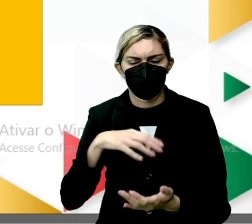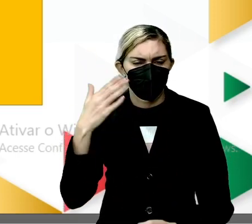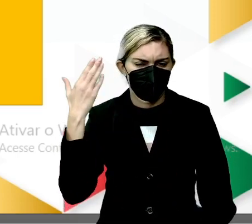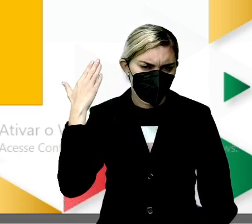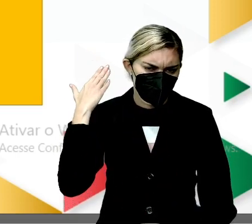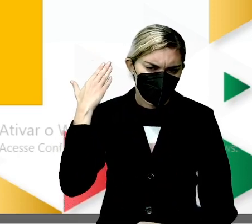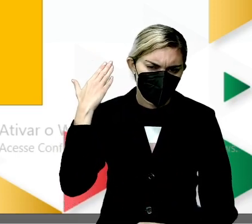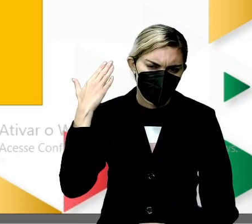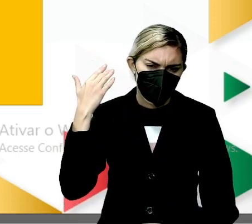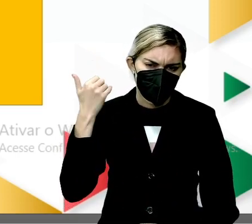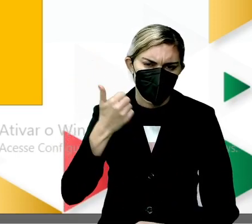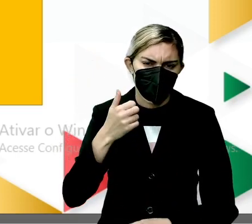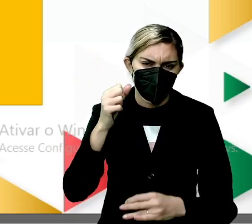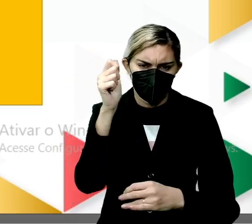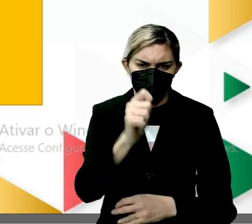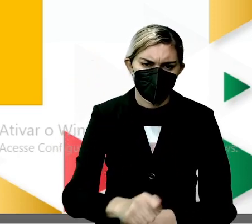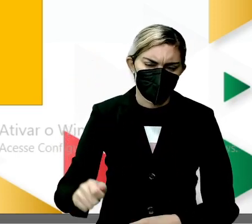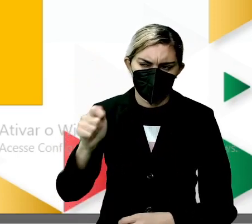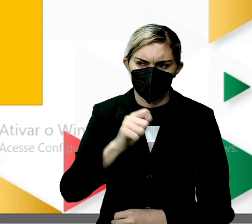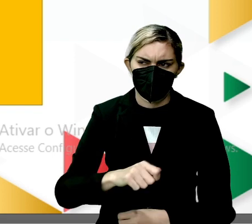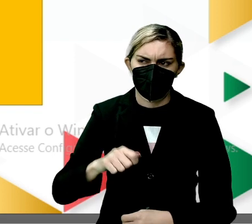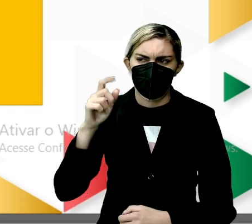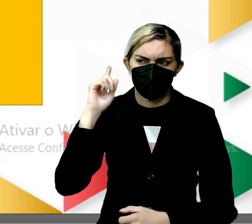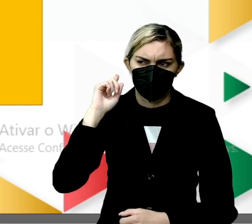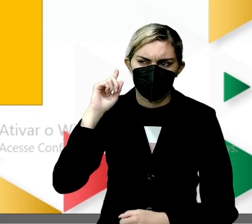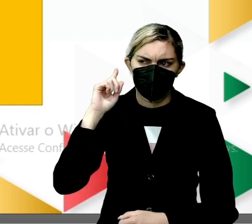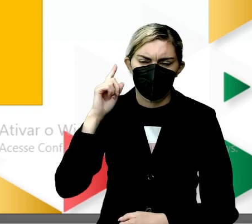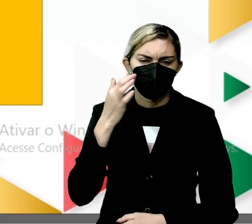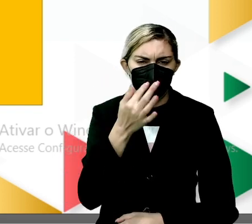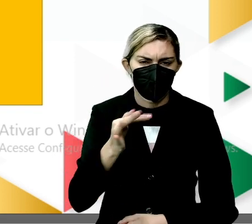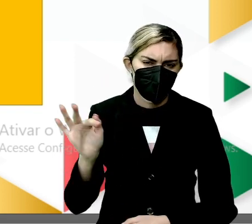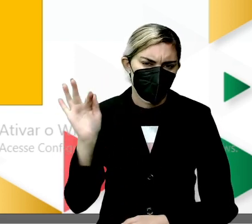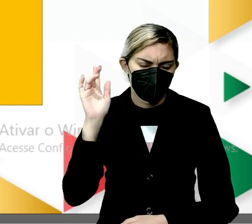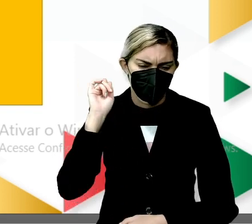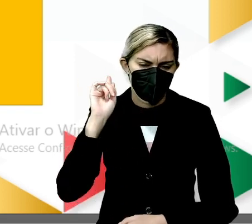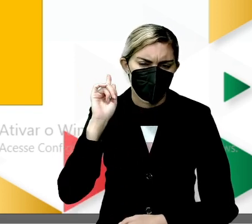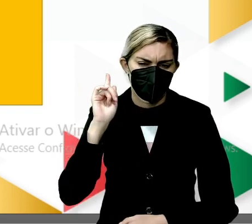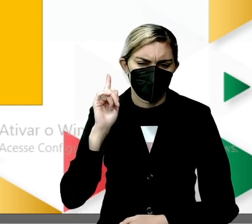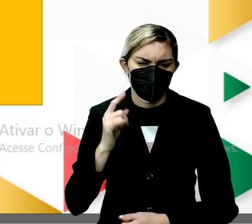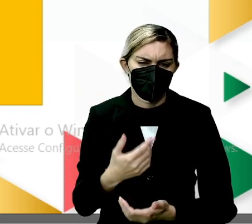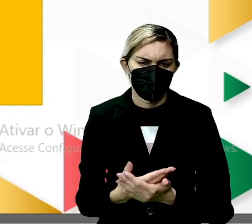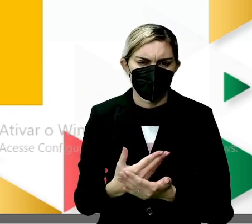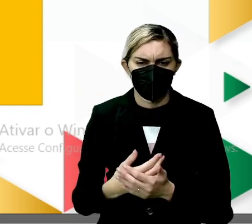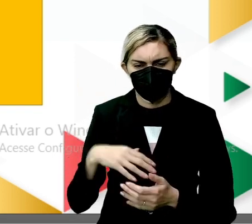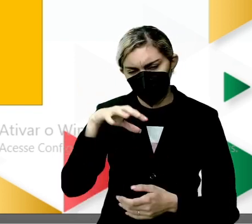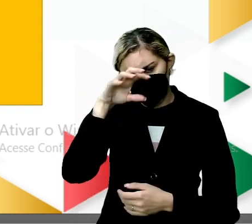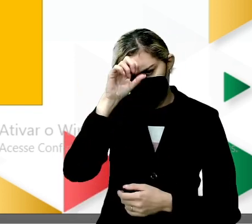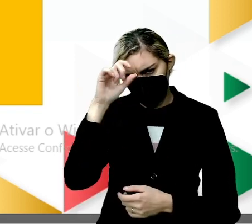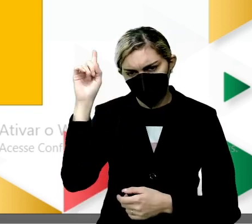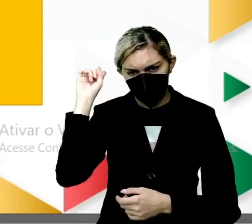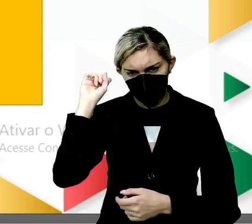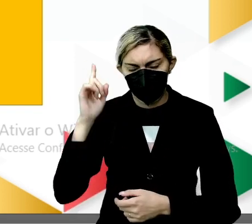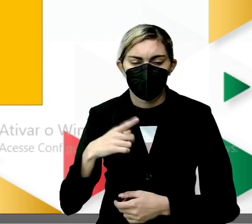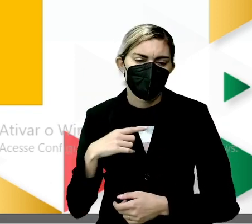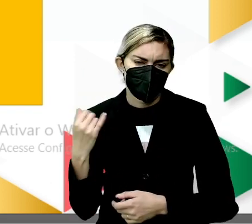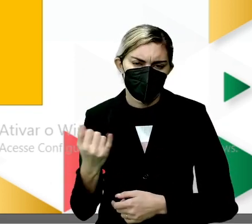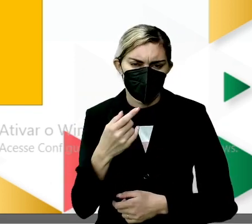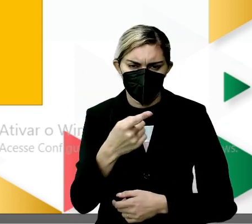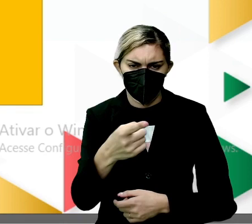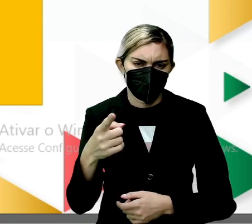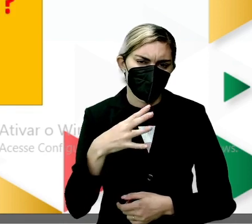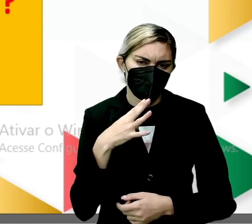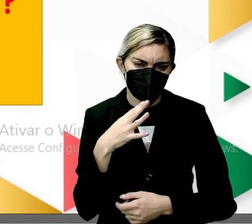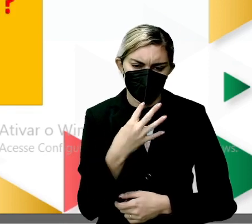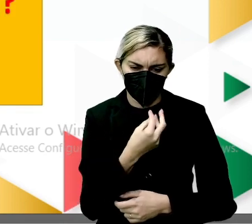do mundo, Sociedade Parisiense, França, de Estudos Espíritas. Então, é importante que